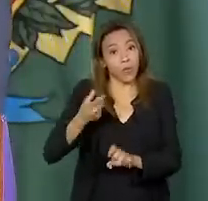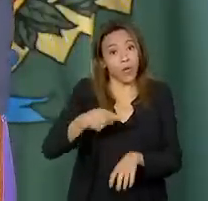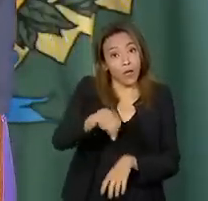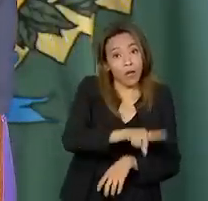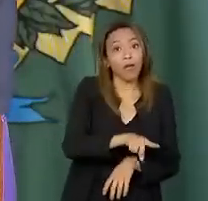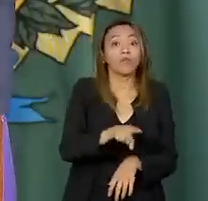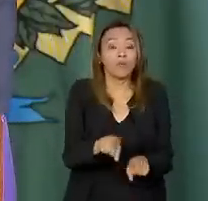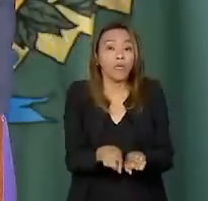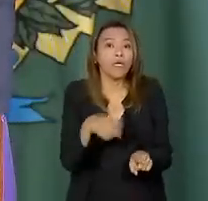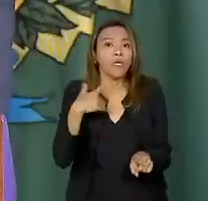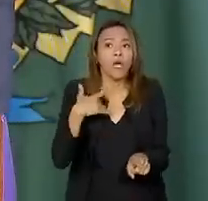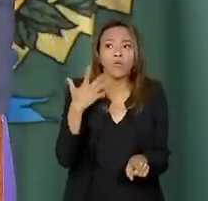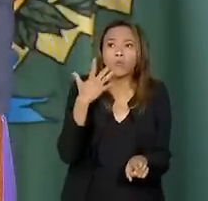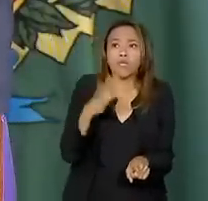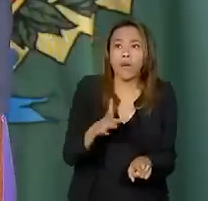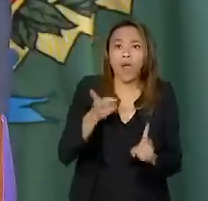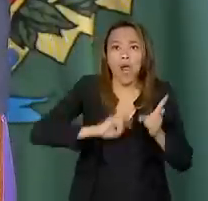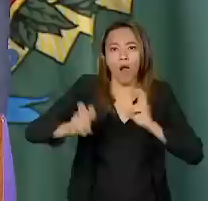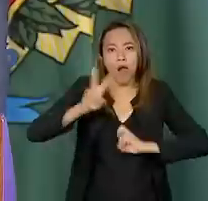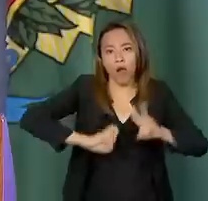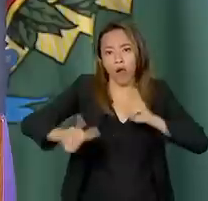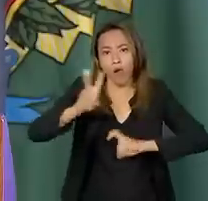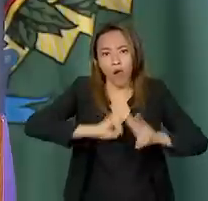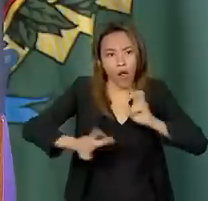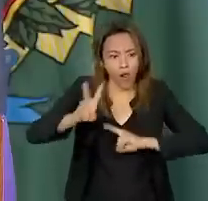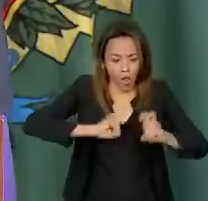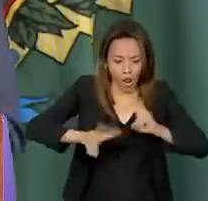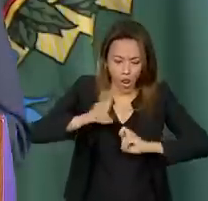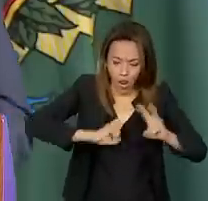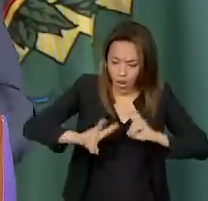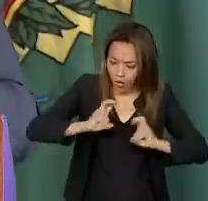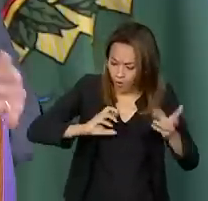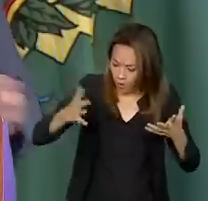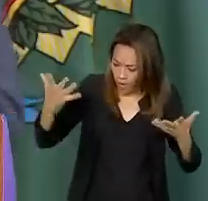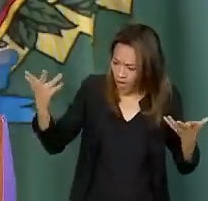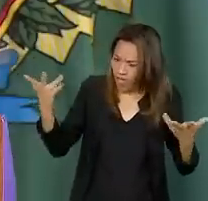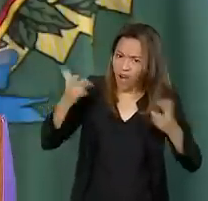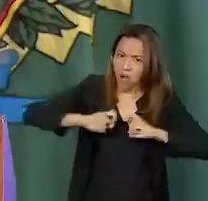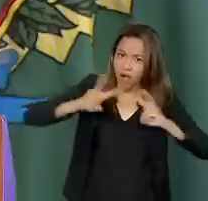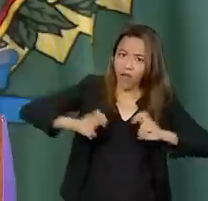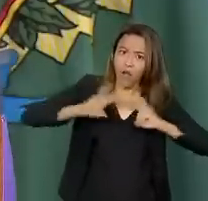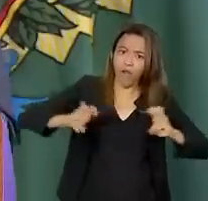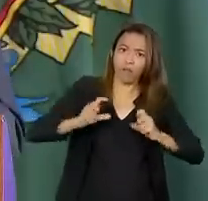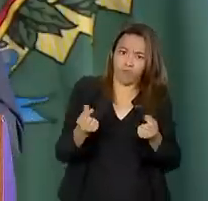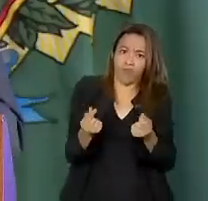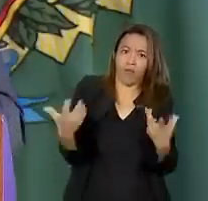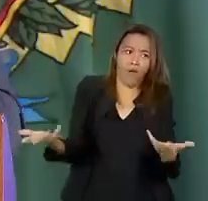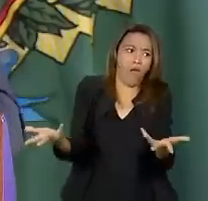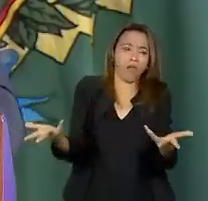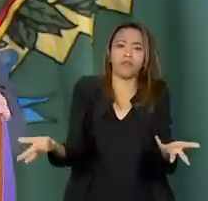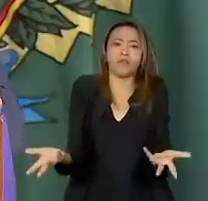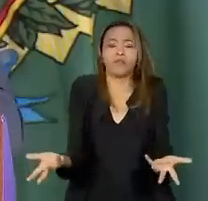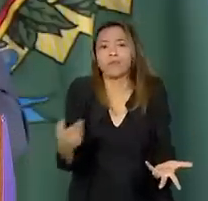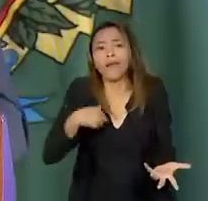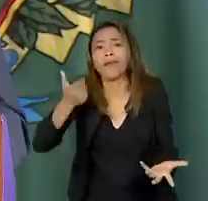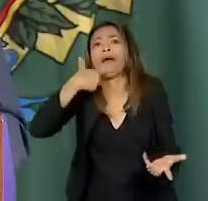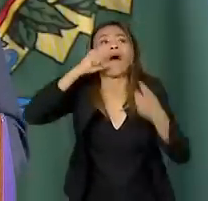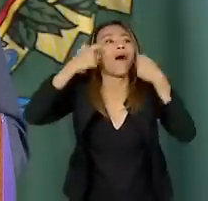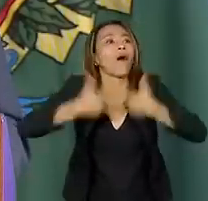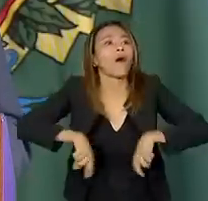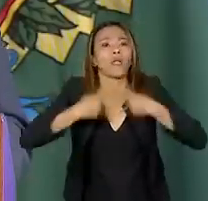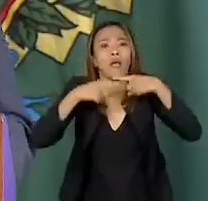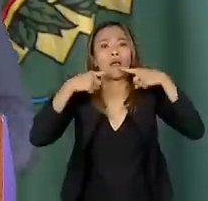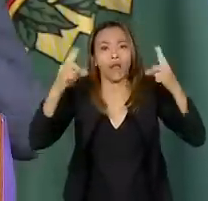só percebe que ele está sendo explorado quando ele cai em desgraça, que ele precisa do Estado para dar para ele um mínimo de